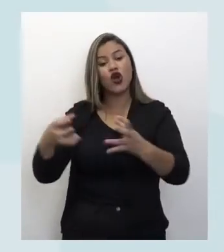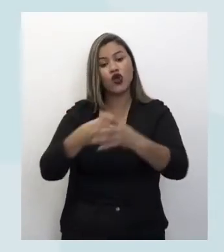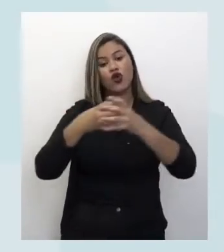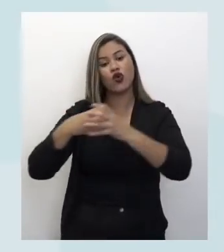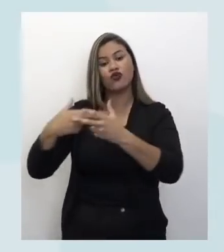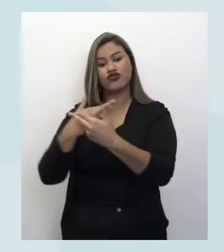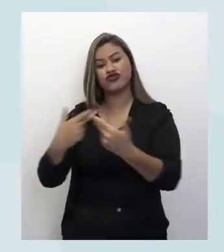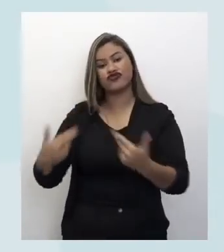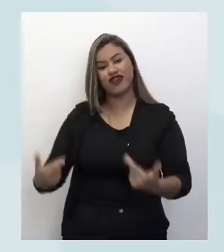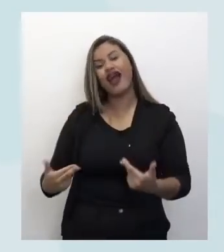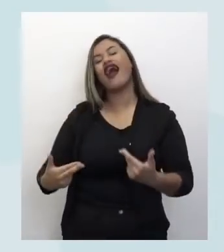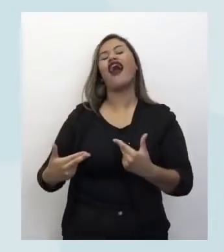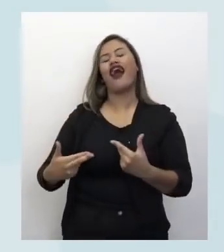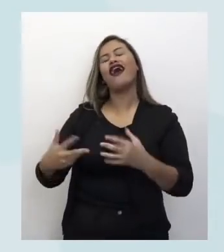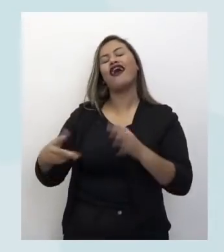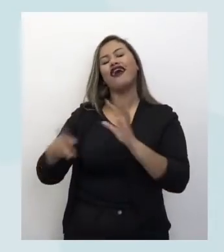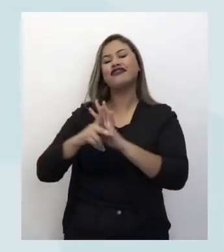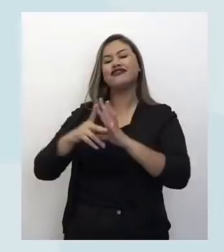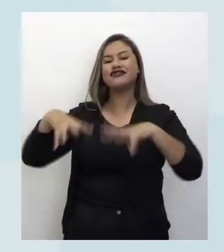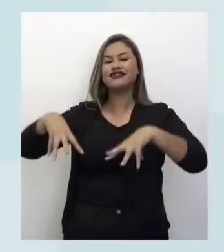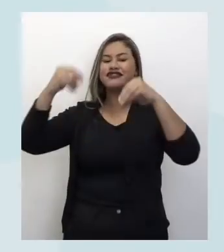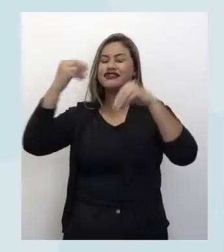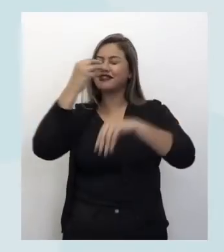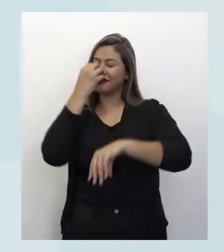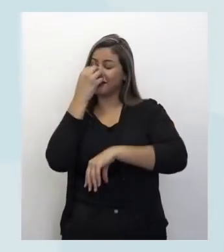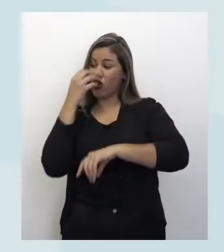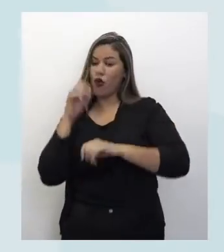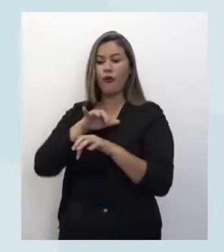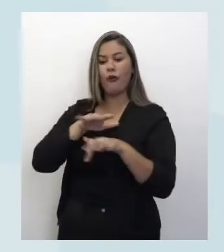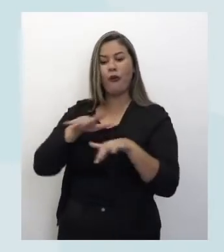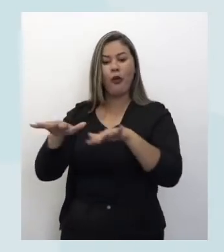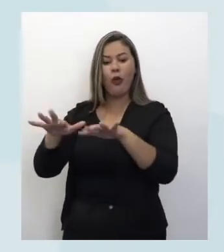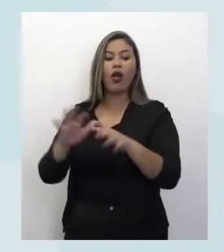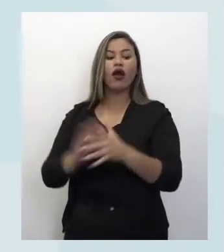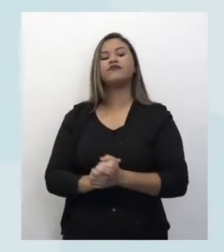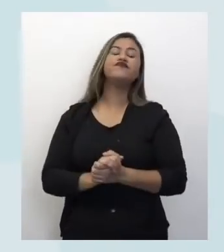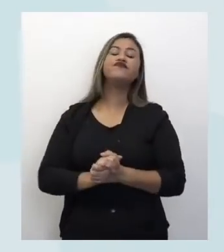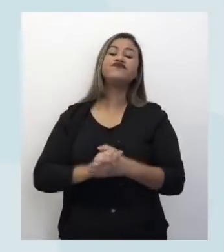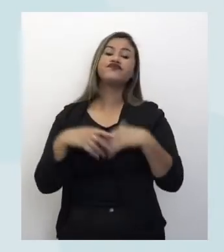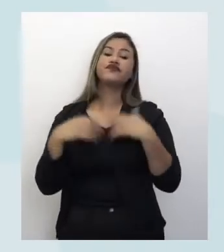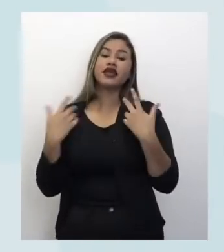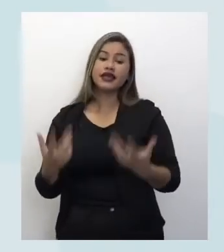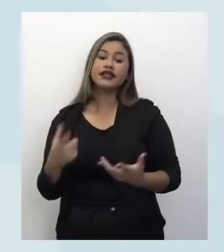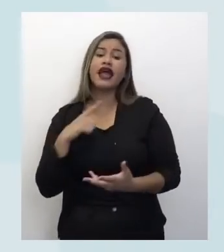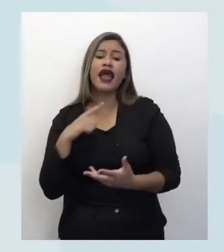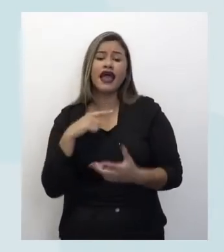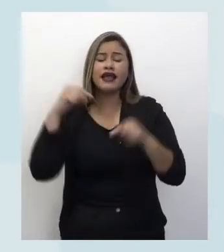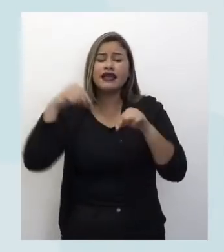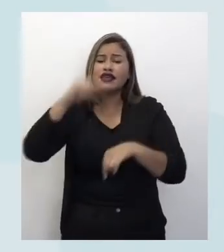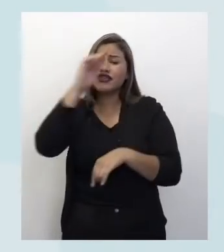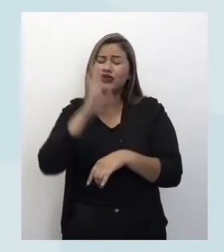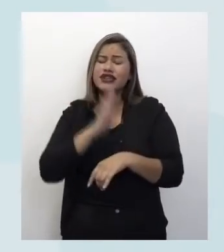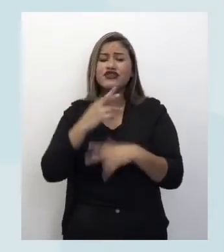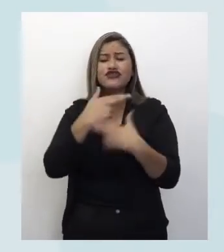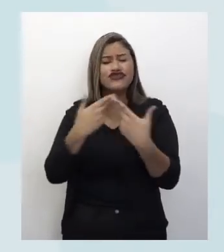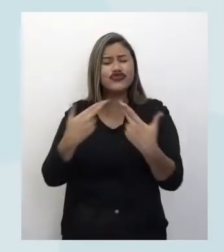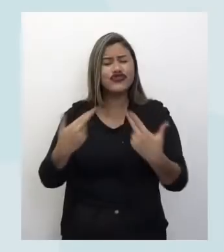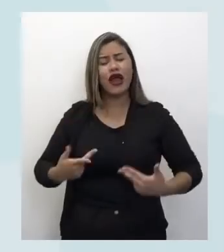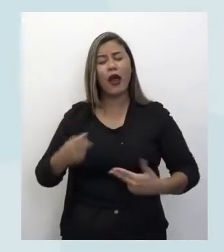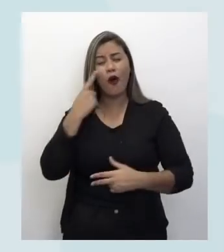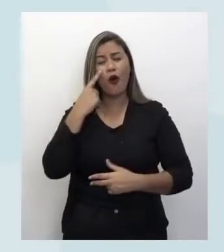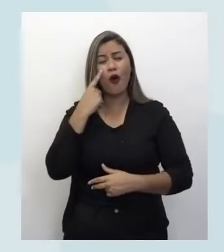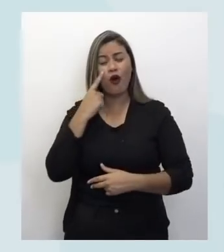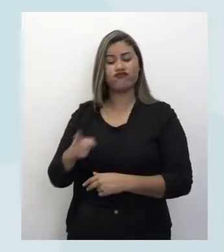companhias contemporâneas circenses, entre elas Anal de Ícaros, Teatro de Anônimo, Circo Escola Picadeiro,